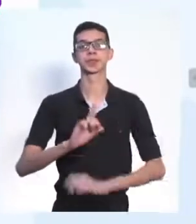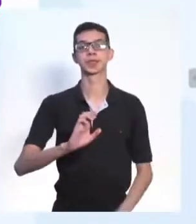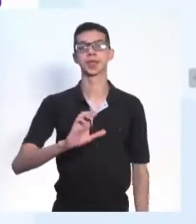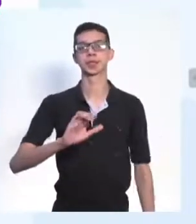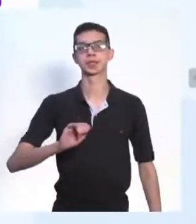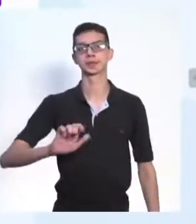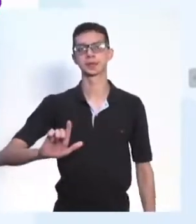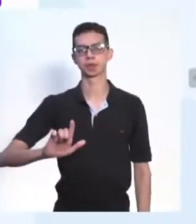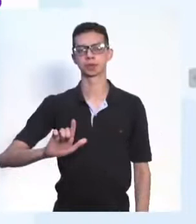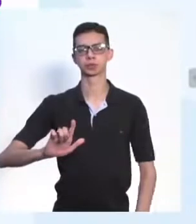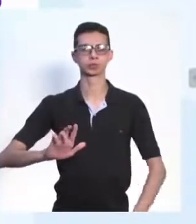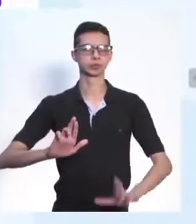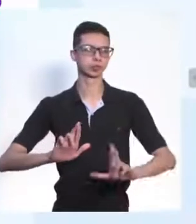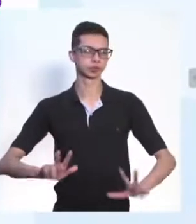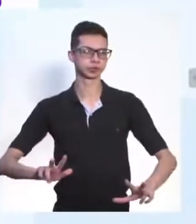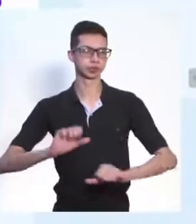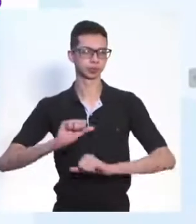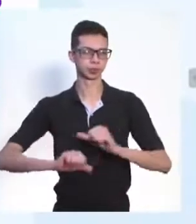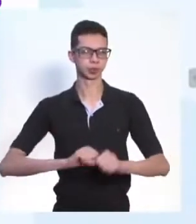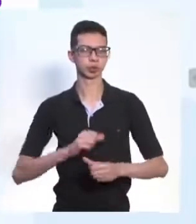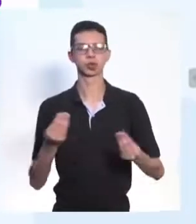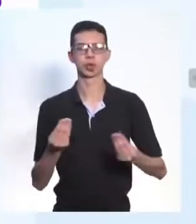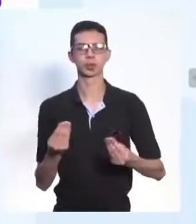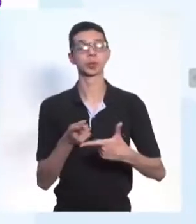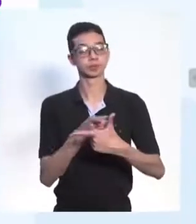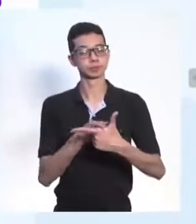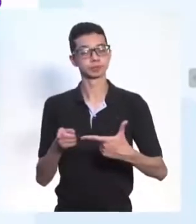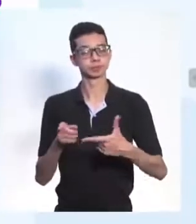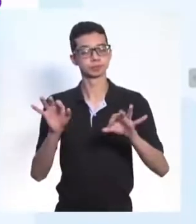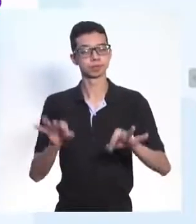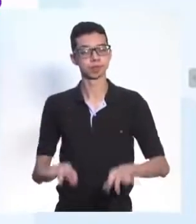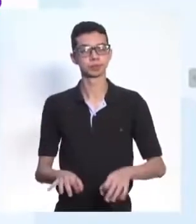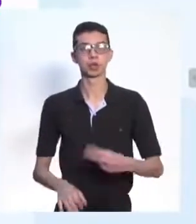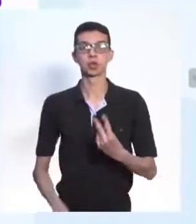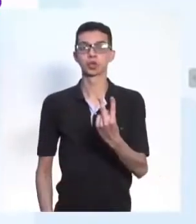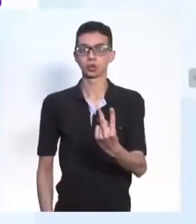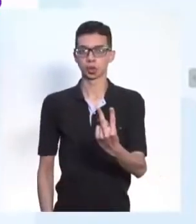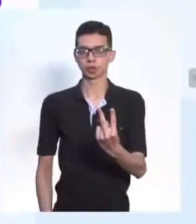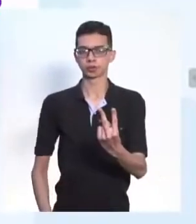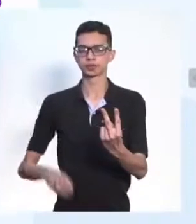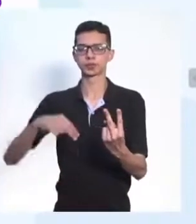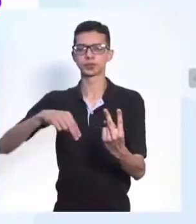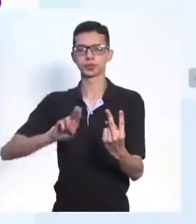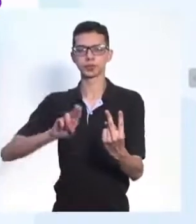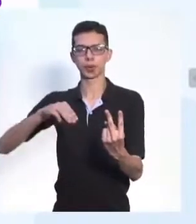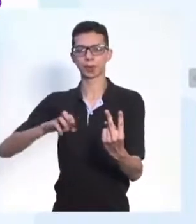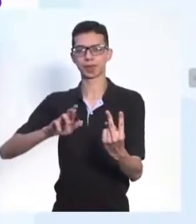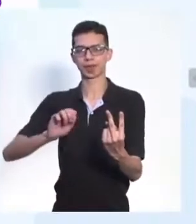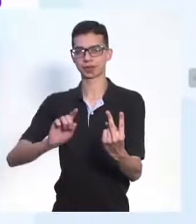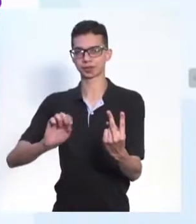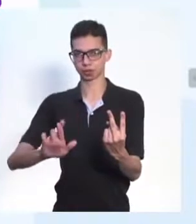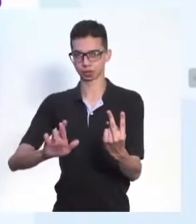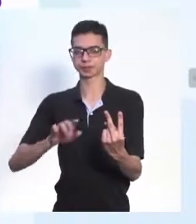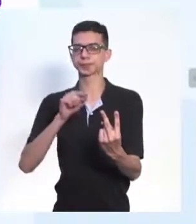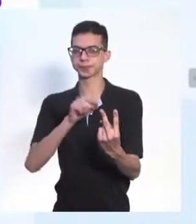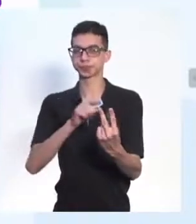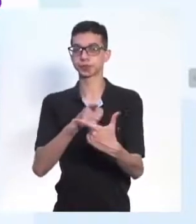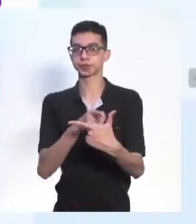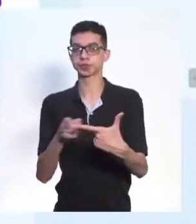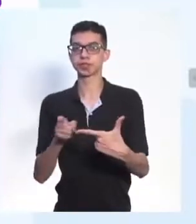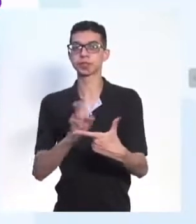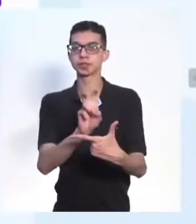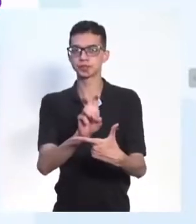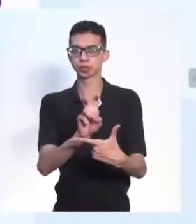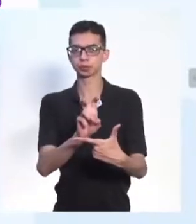Eu vou dividir literalmente 2, que é o numerador, dividido por 5, que é o